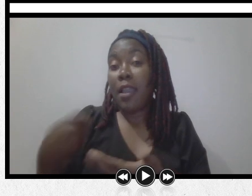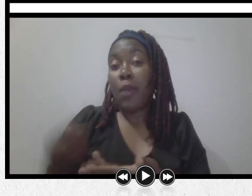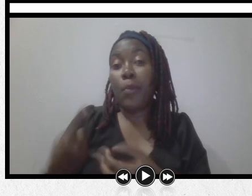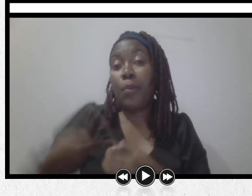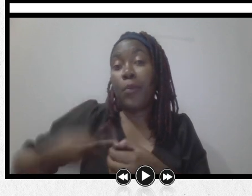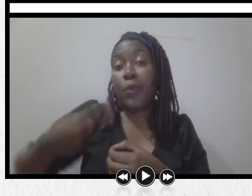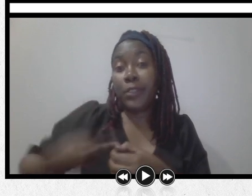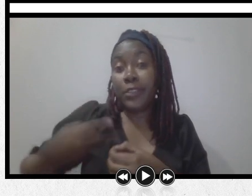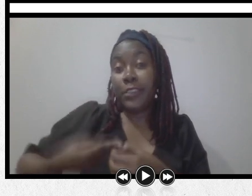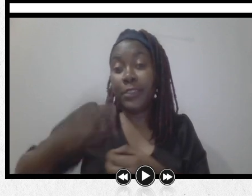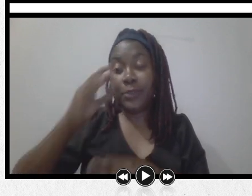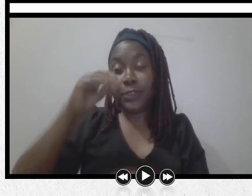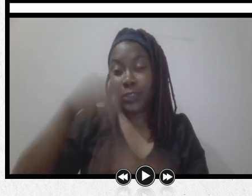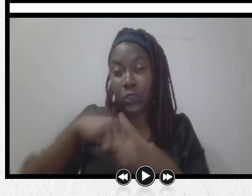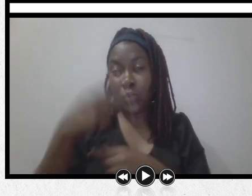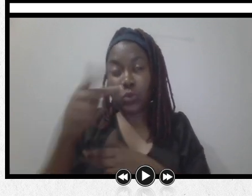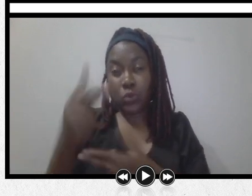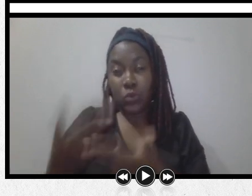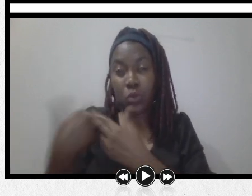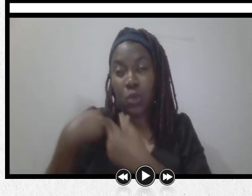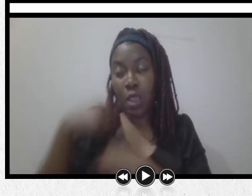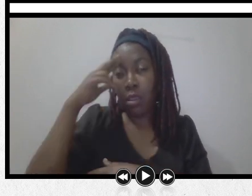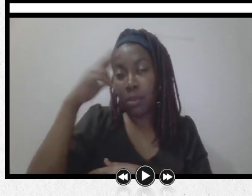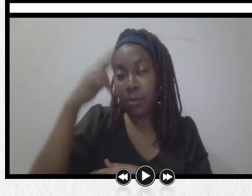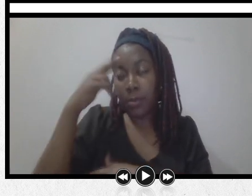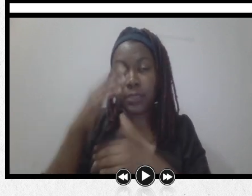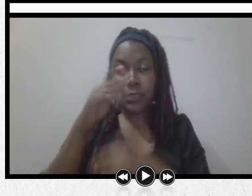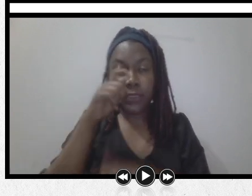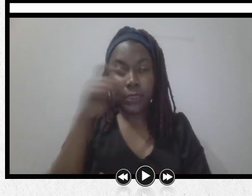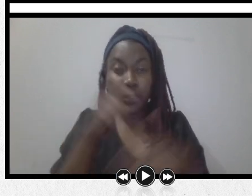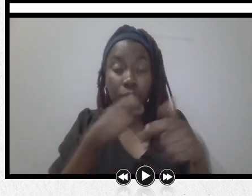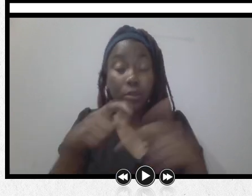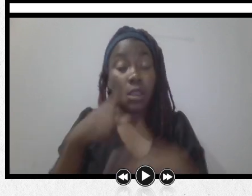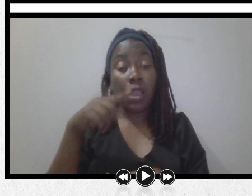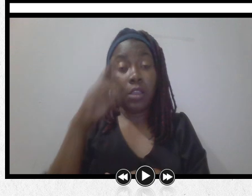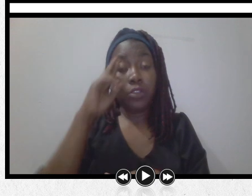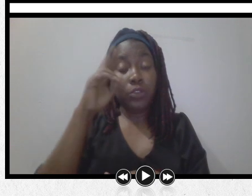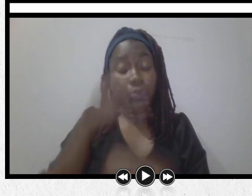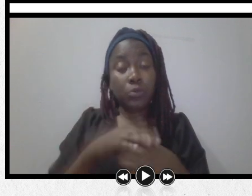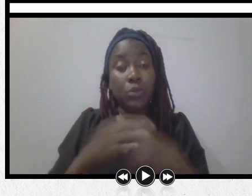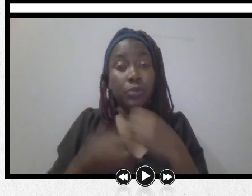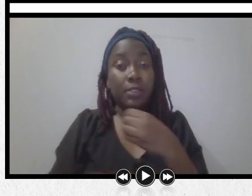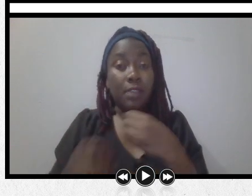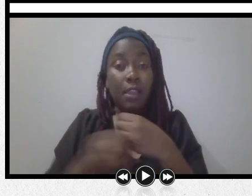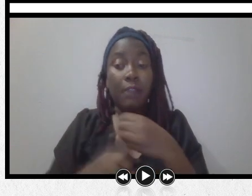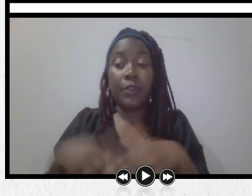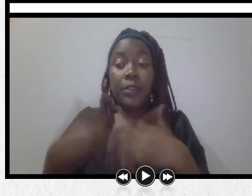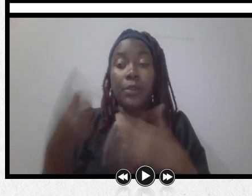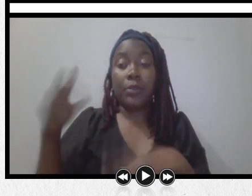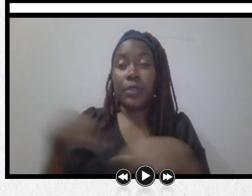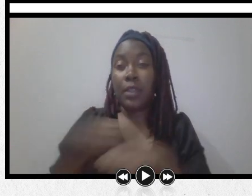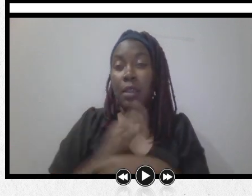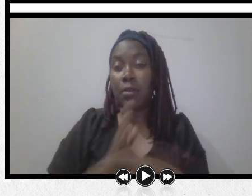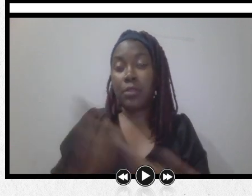município, dentro da sua competência e seu interesse local, seja o responsável pelo saneamento básico. Então, como eu trago aqui